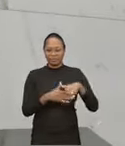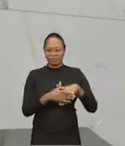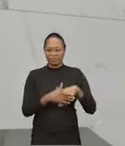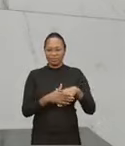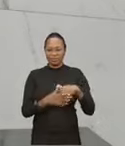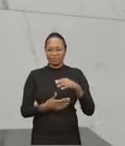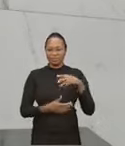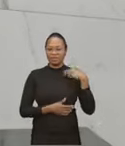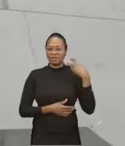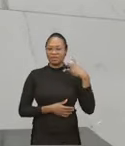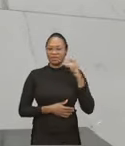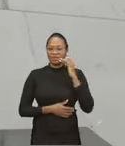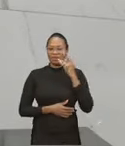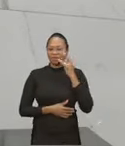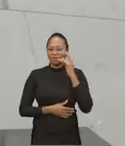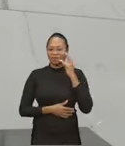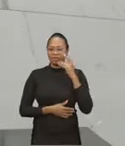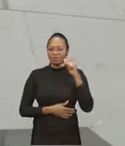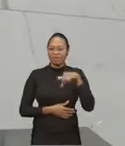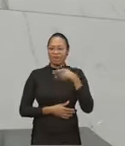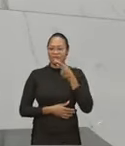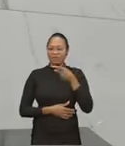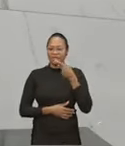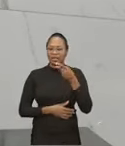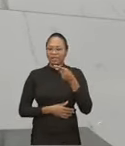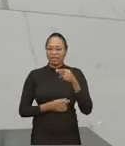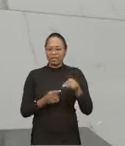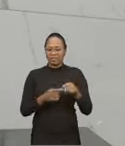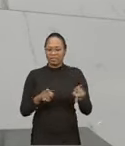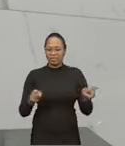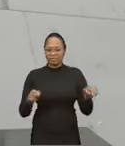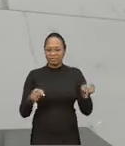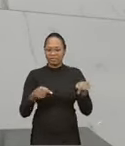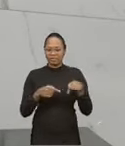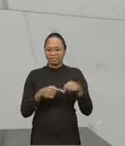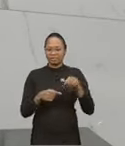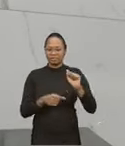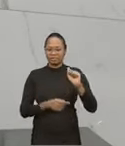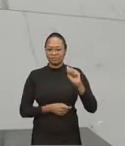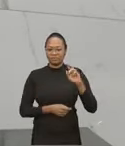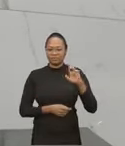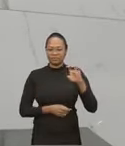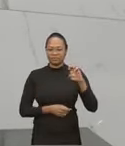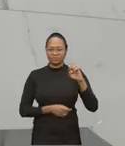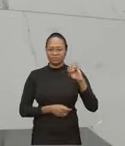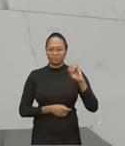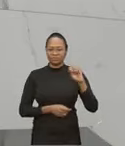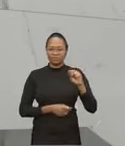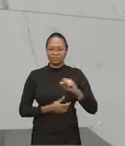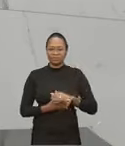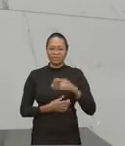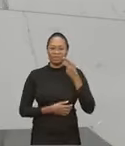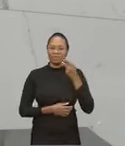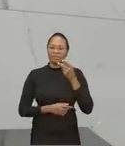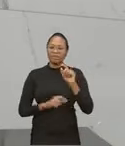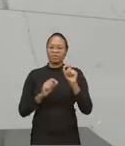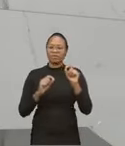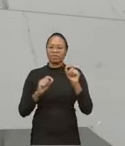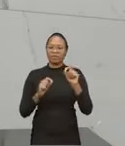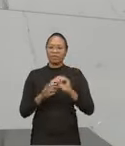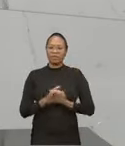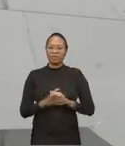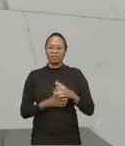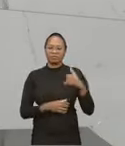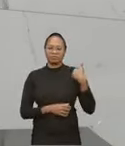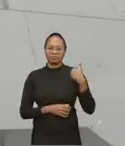falar do campo de Areias. Falar o quê do campo de Areias? Falar o quê? Eu tenho 39